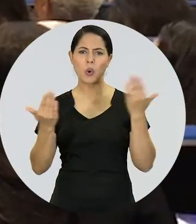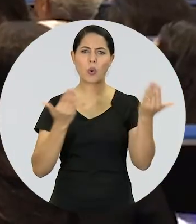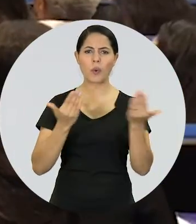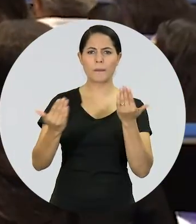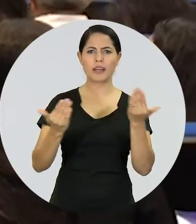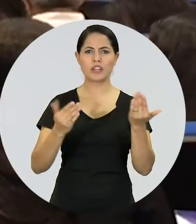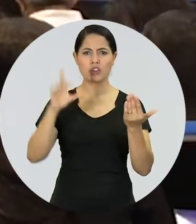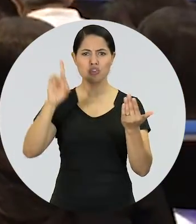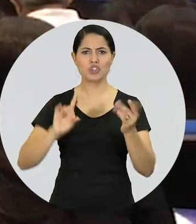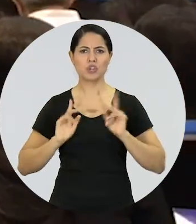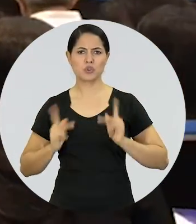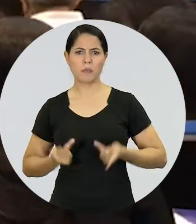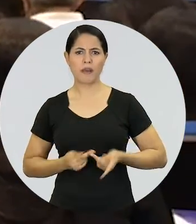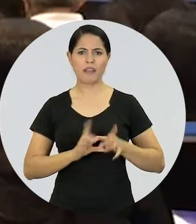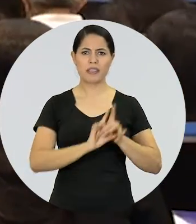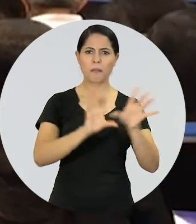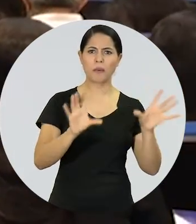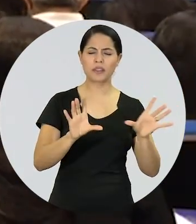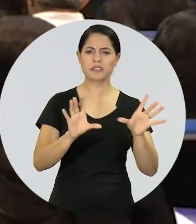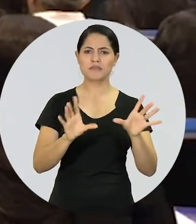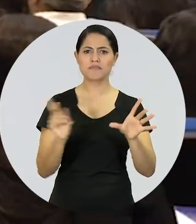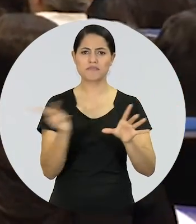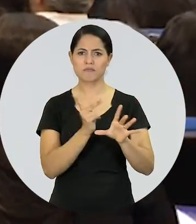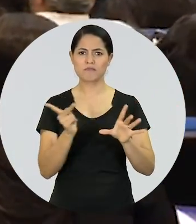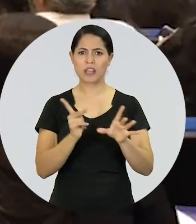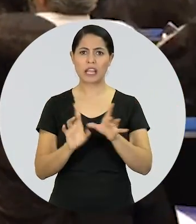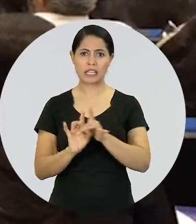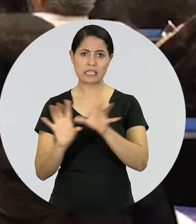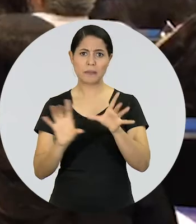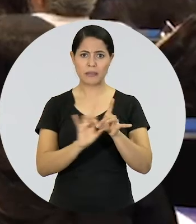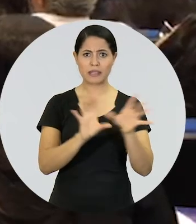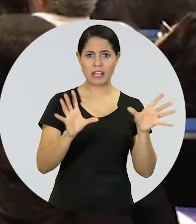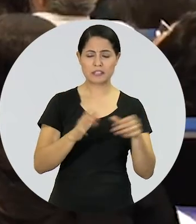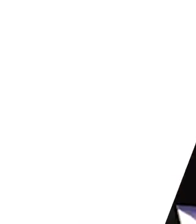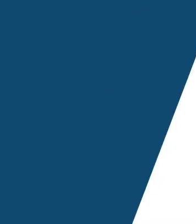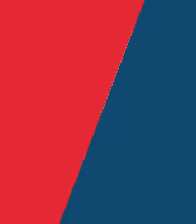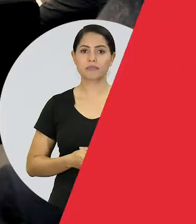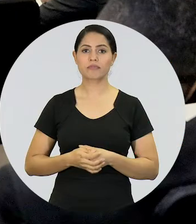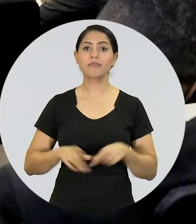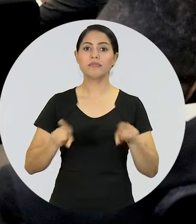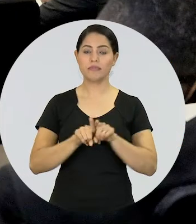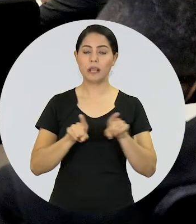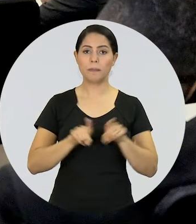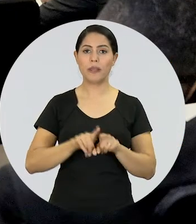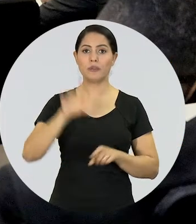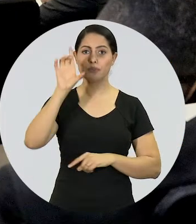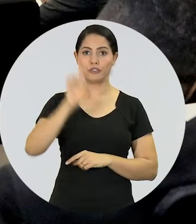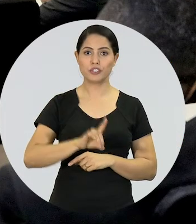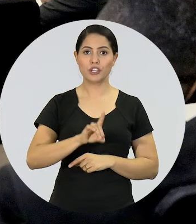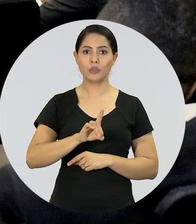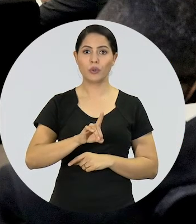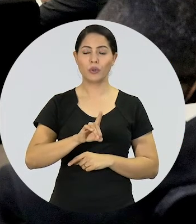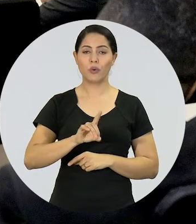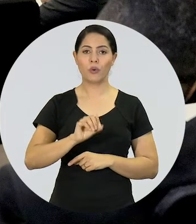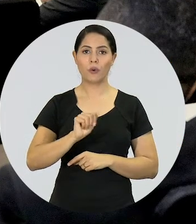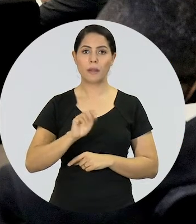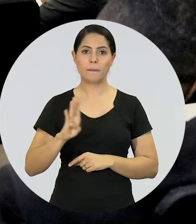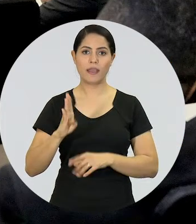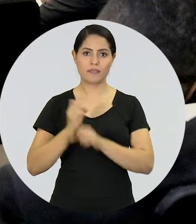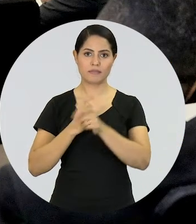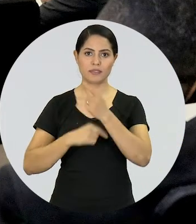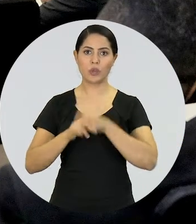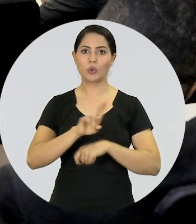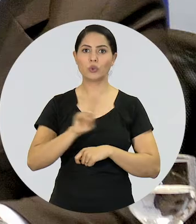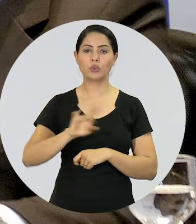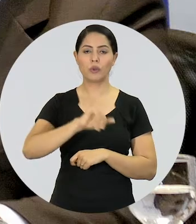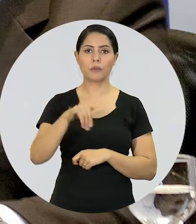entre os direitos humanos e democracia, reforçando que eles são interdependentes. O diretor tesoureiro da OAB, José